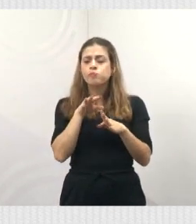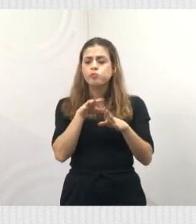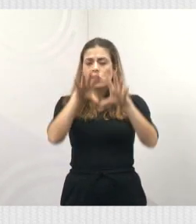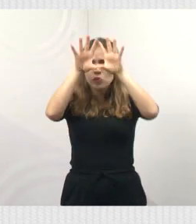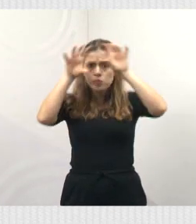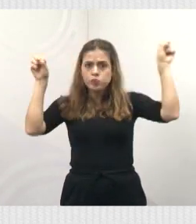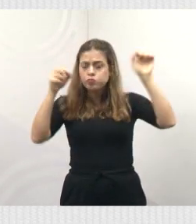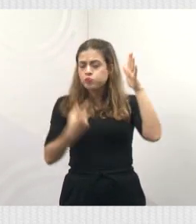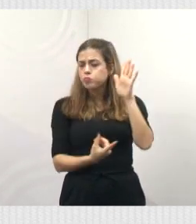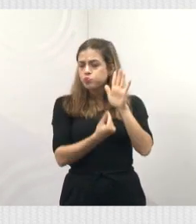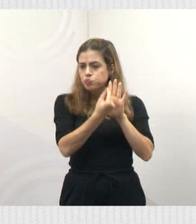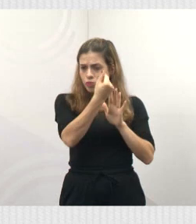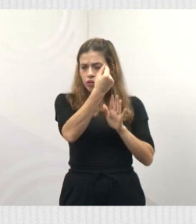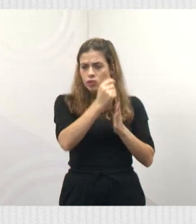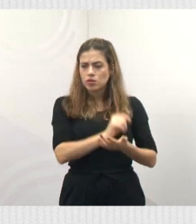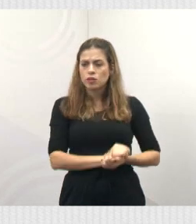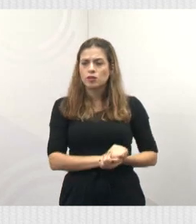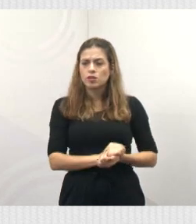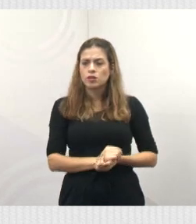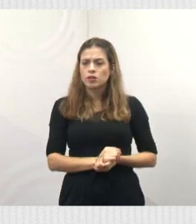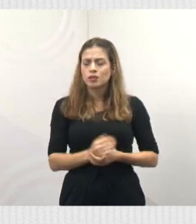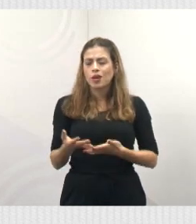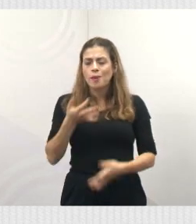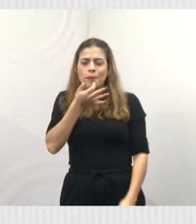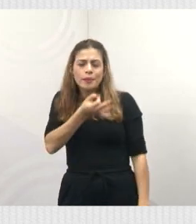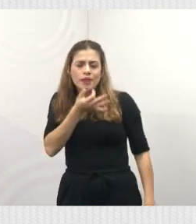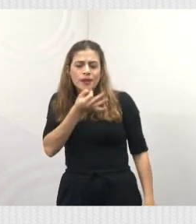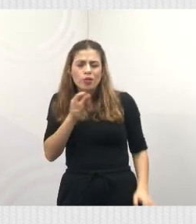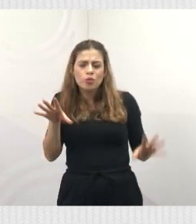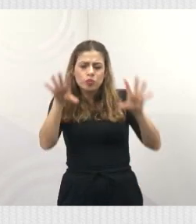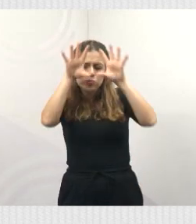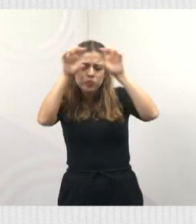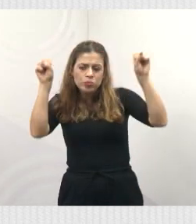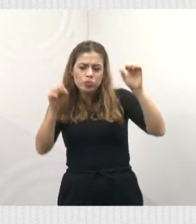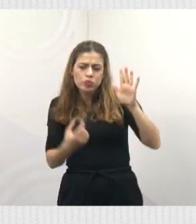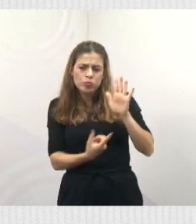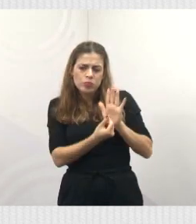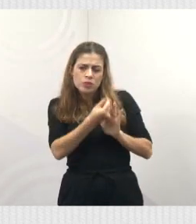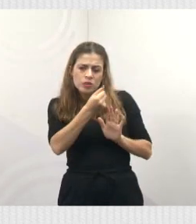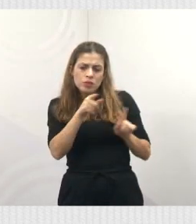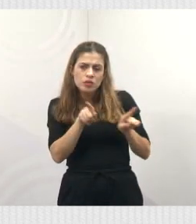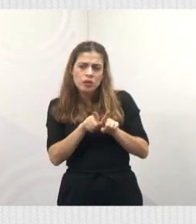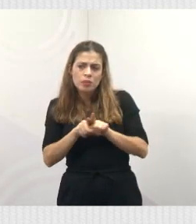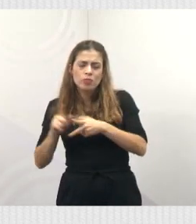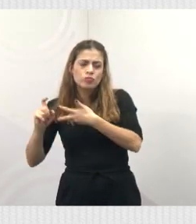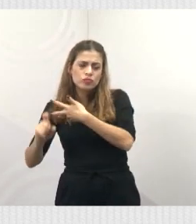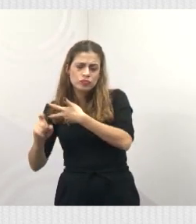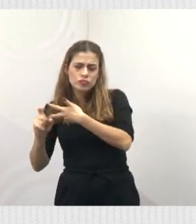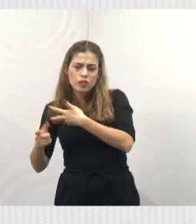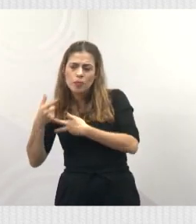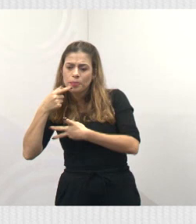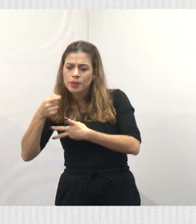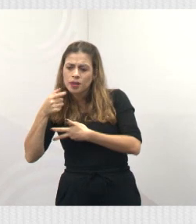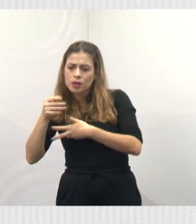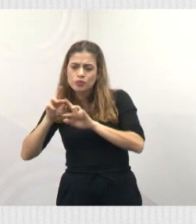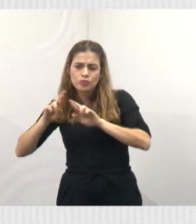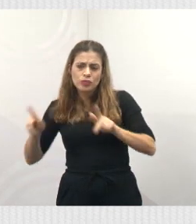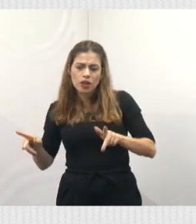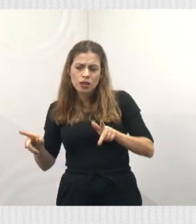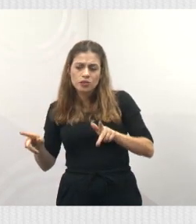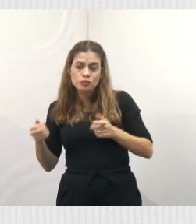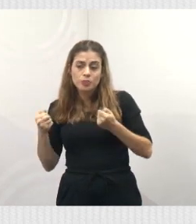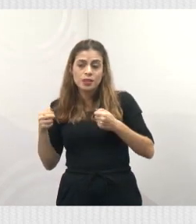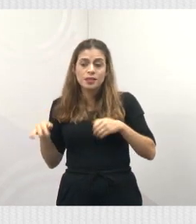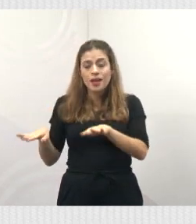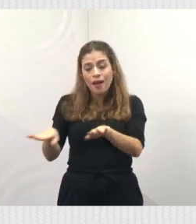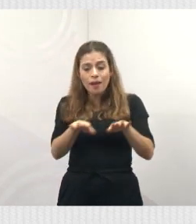este impasse entre a opinião do Tribunal de Contas e a opinião do Executivo. Não há, nem na União,